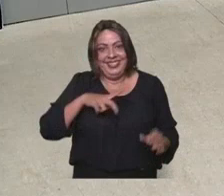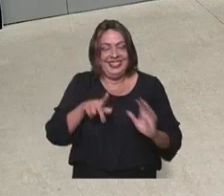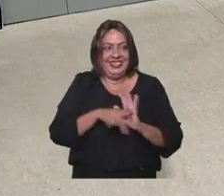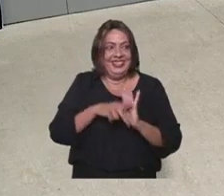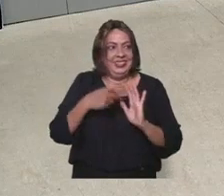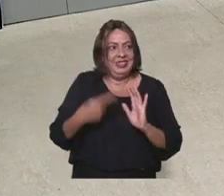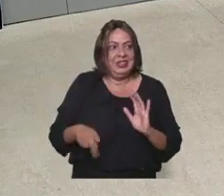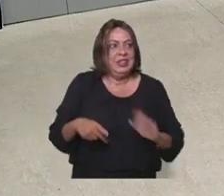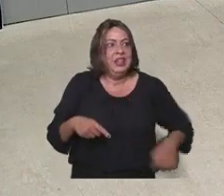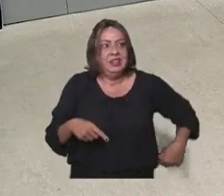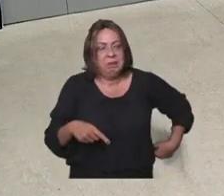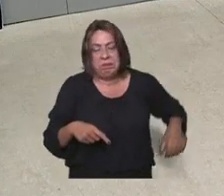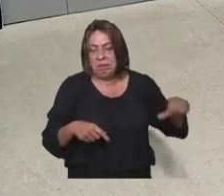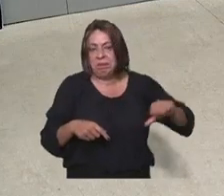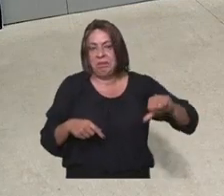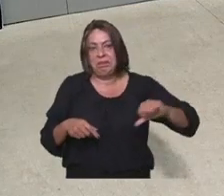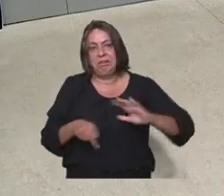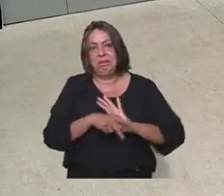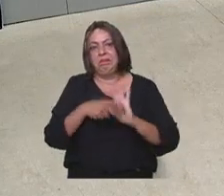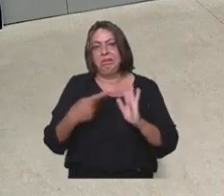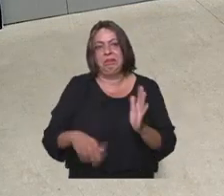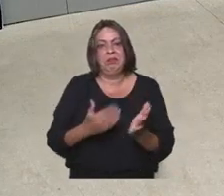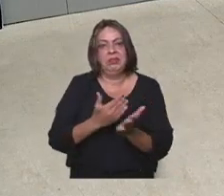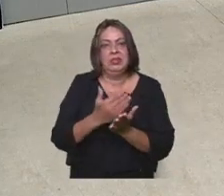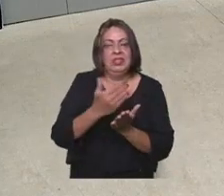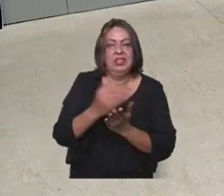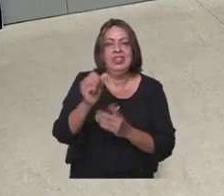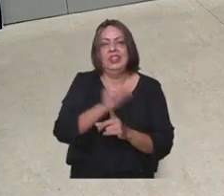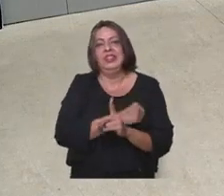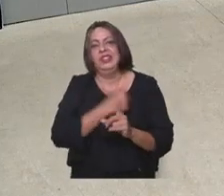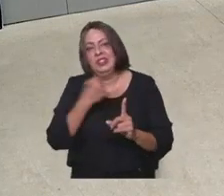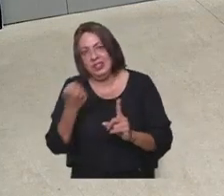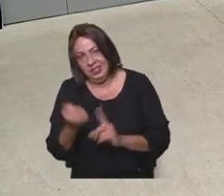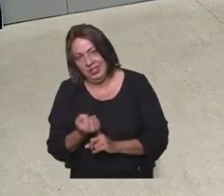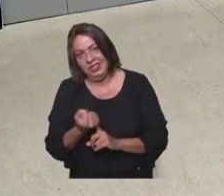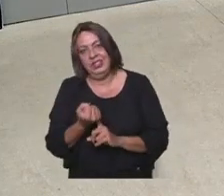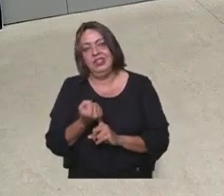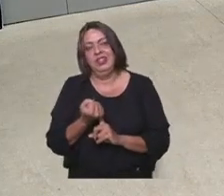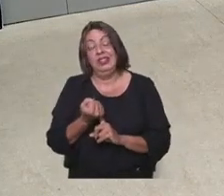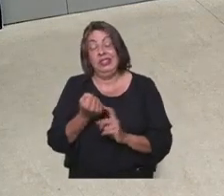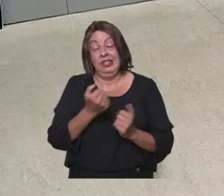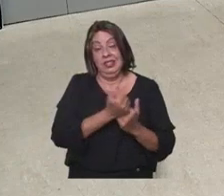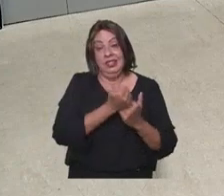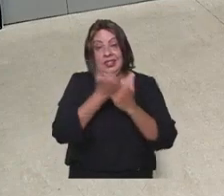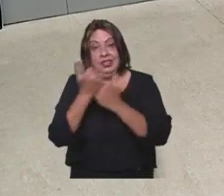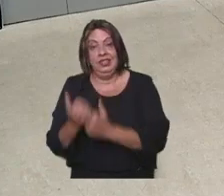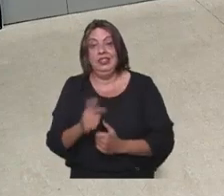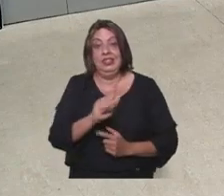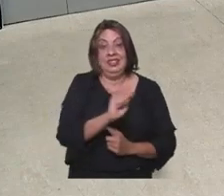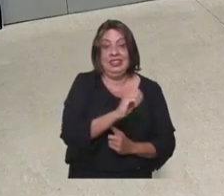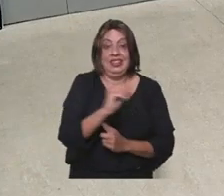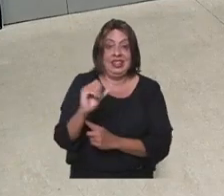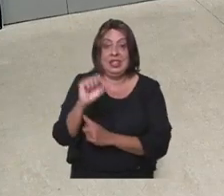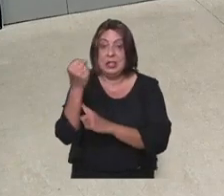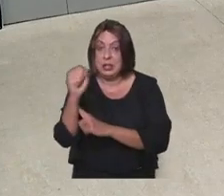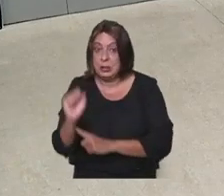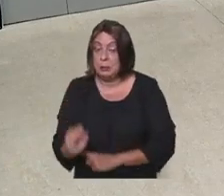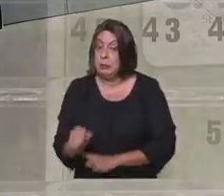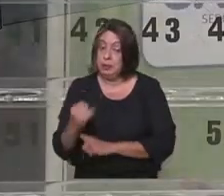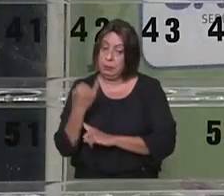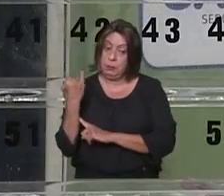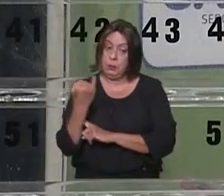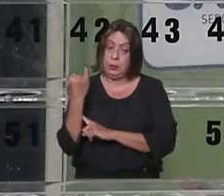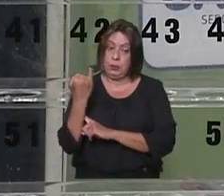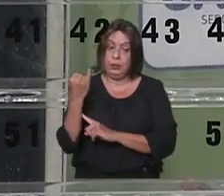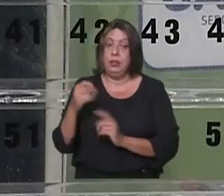fazendo a sua iniciativa social através do auxílio das ações do GAC em Sergipe é muito